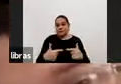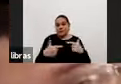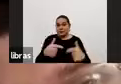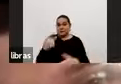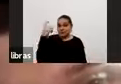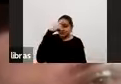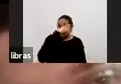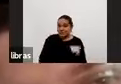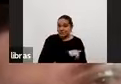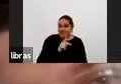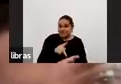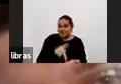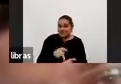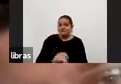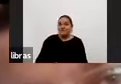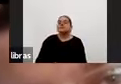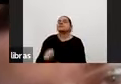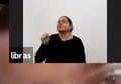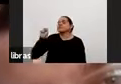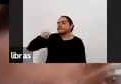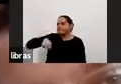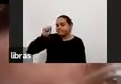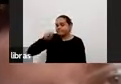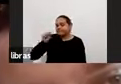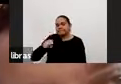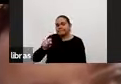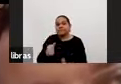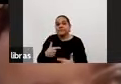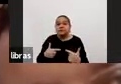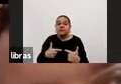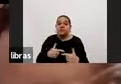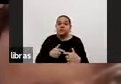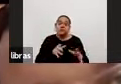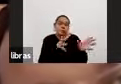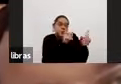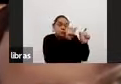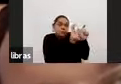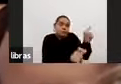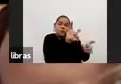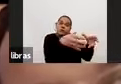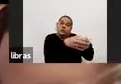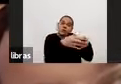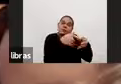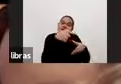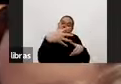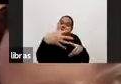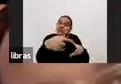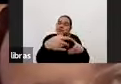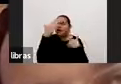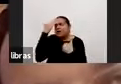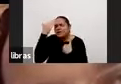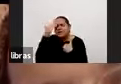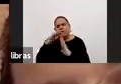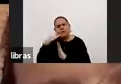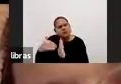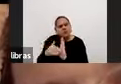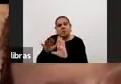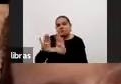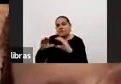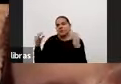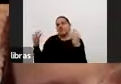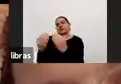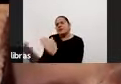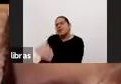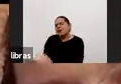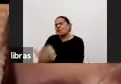Isso mesmo, os 747 estão agradecendo a comunidade pelo apoio. Teve o apoio... O apoio deles